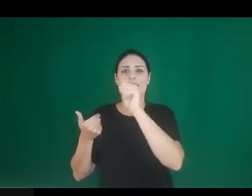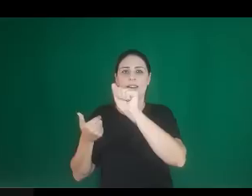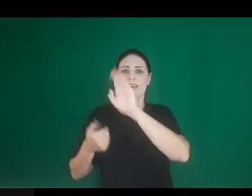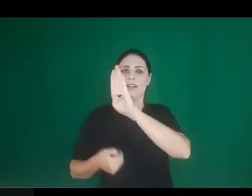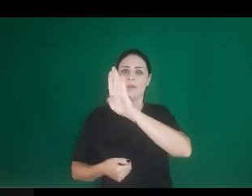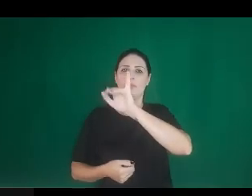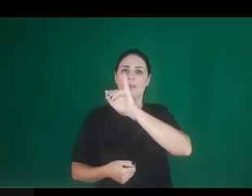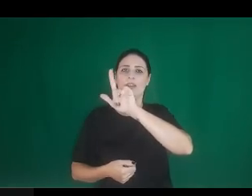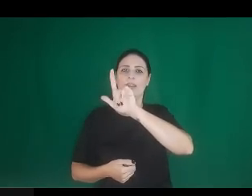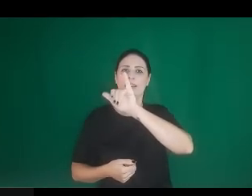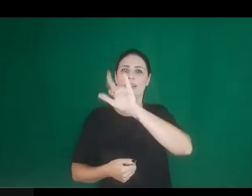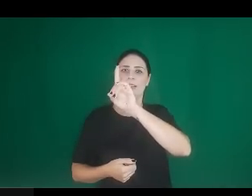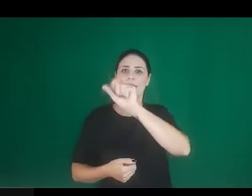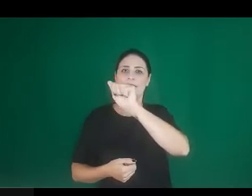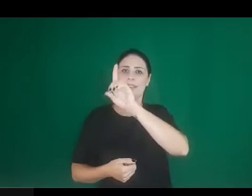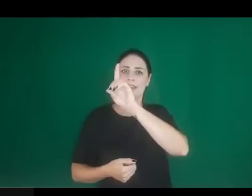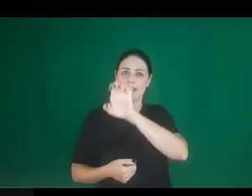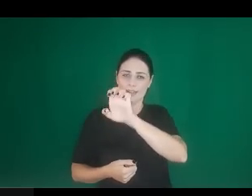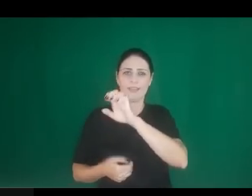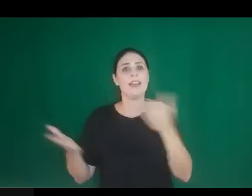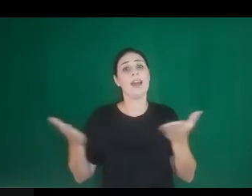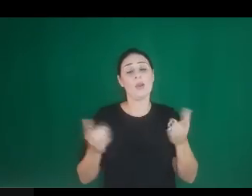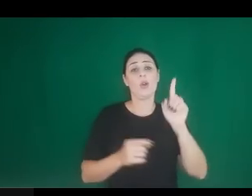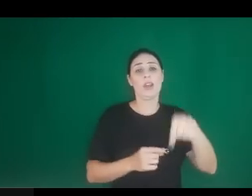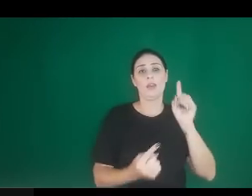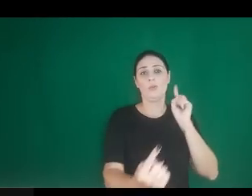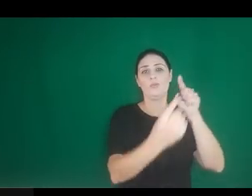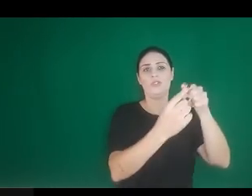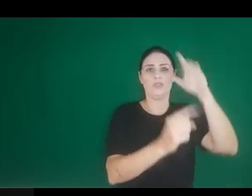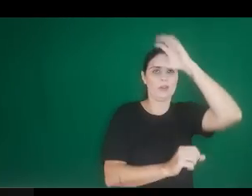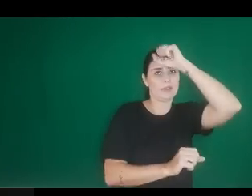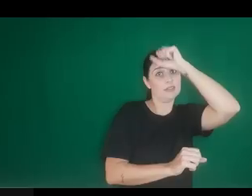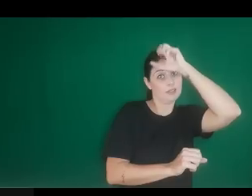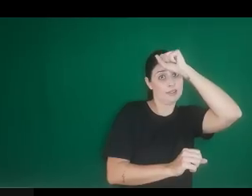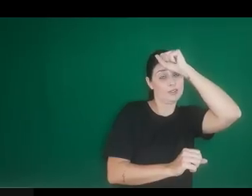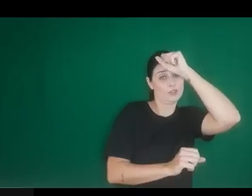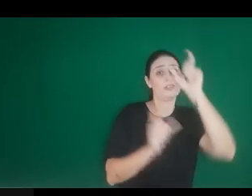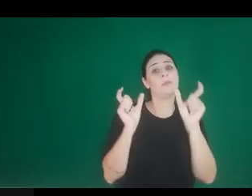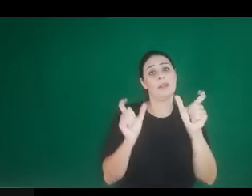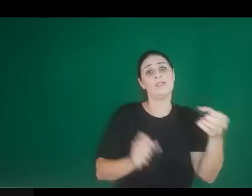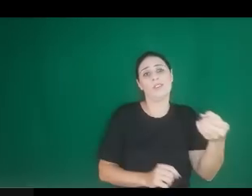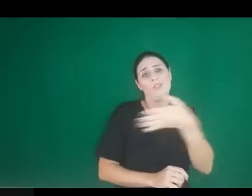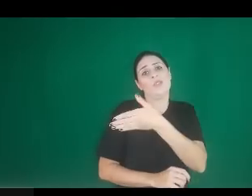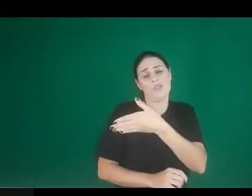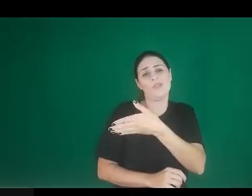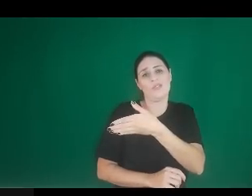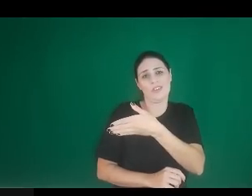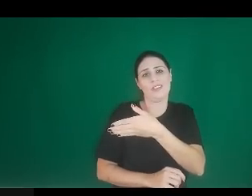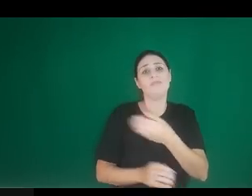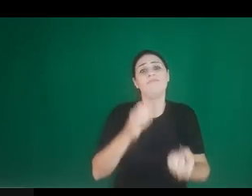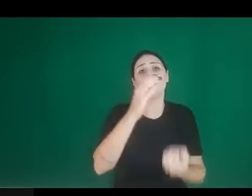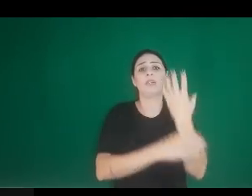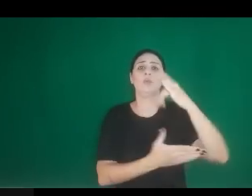curricular, foi denominado como objetivos de aprendizagem, e criou um documento, porque